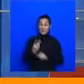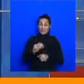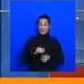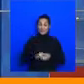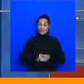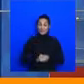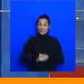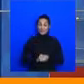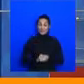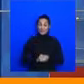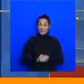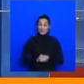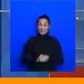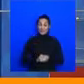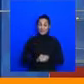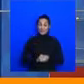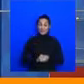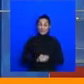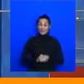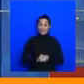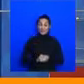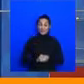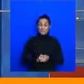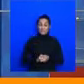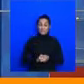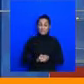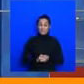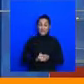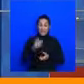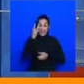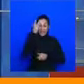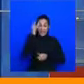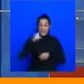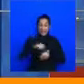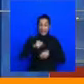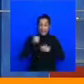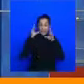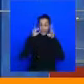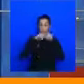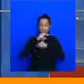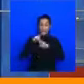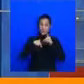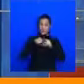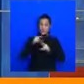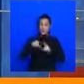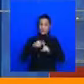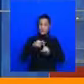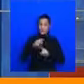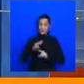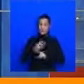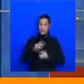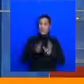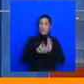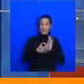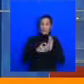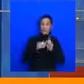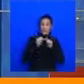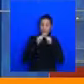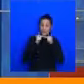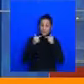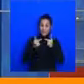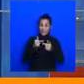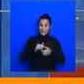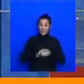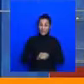33, verde número 33. Amanhã às 8 da noite tem sorteio da Mais Milionária. Aposte e